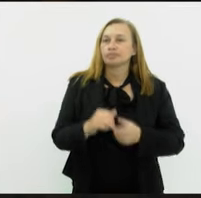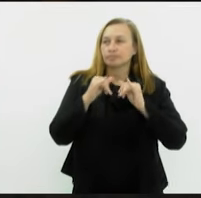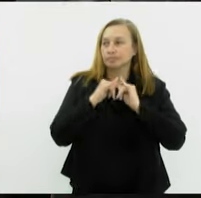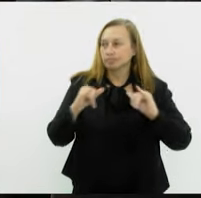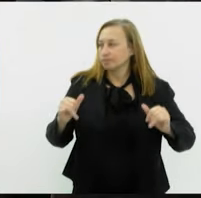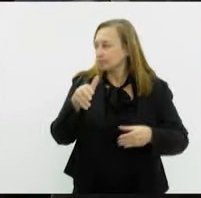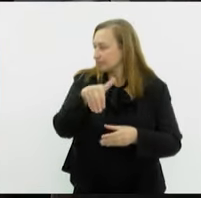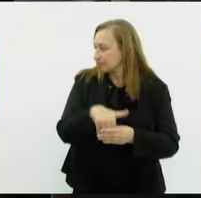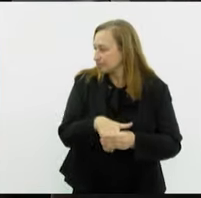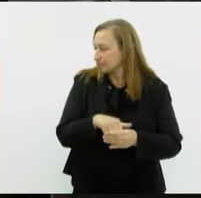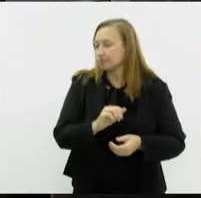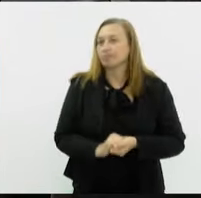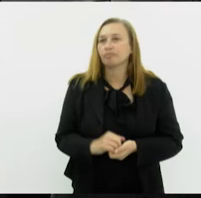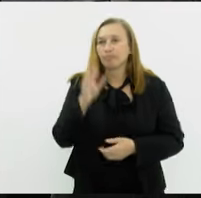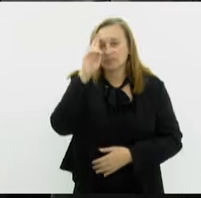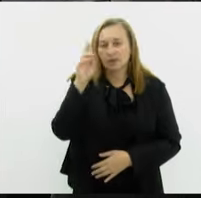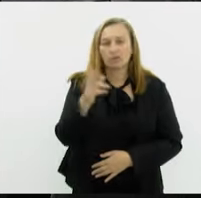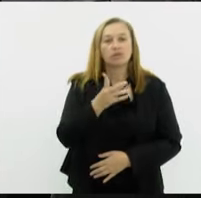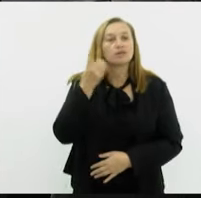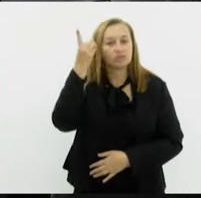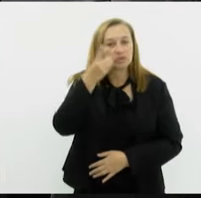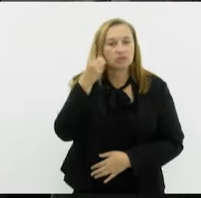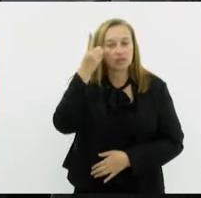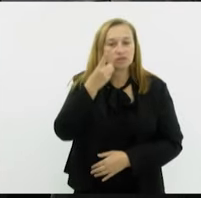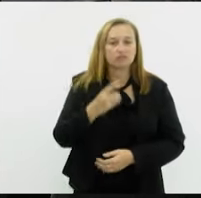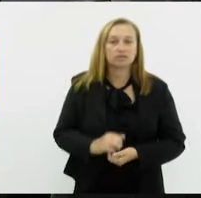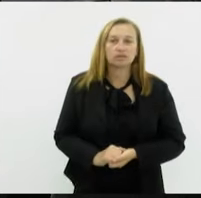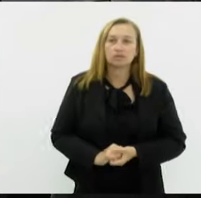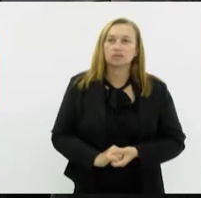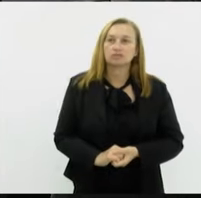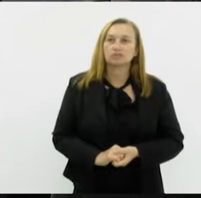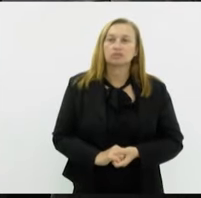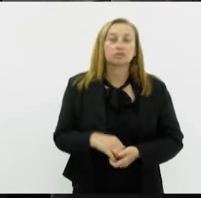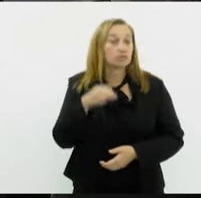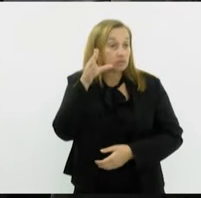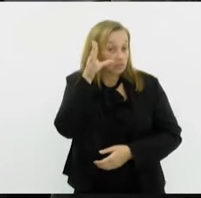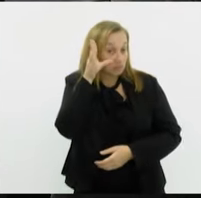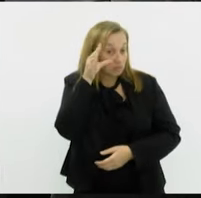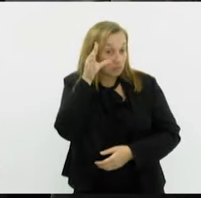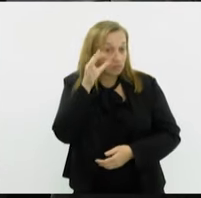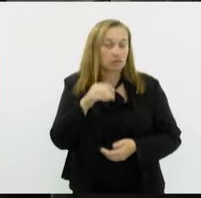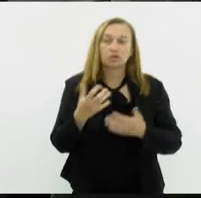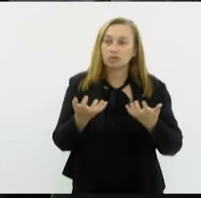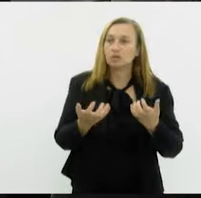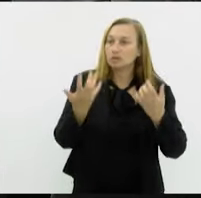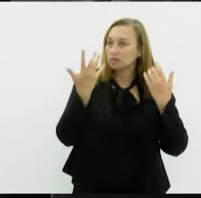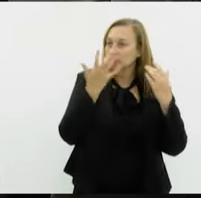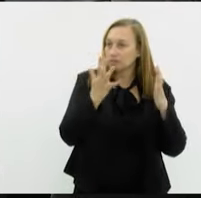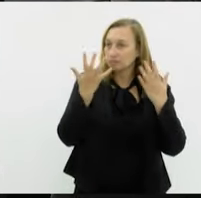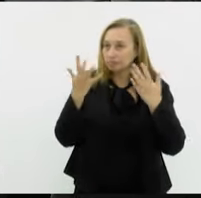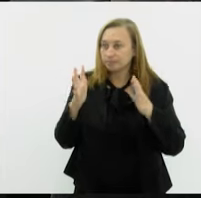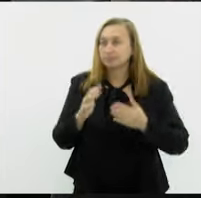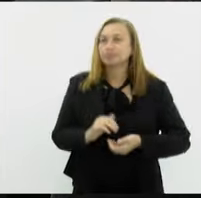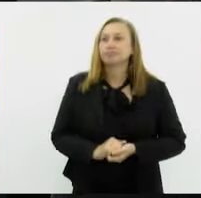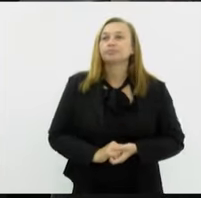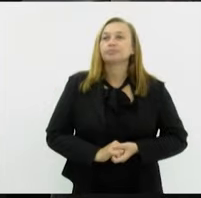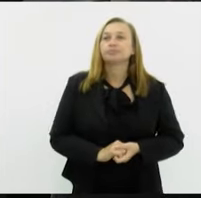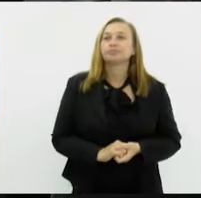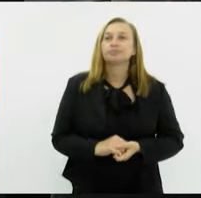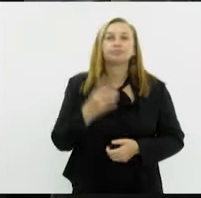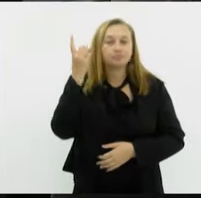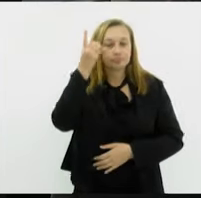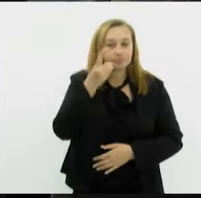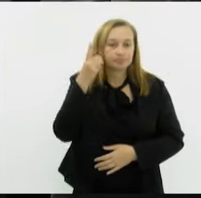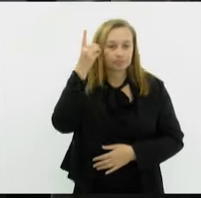de voto. Senhor deputado, achei interessante, quero parabenizar o